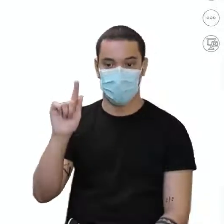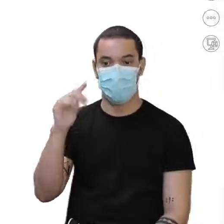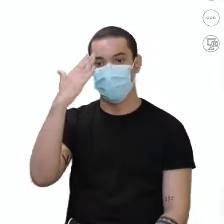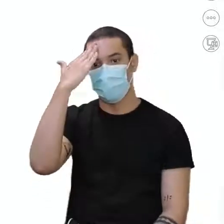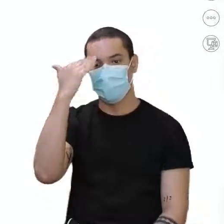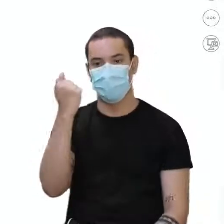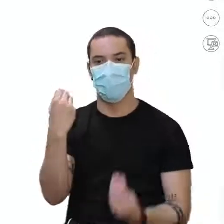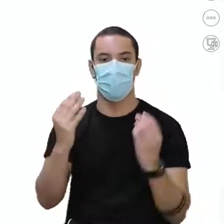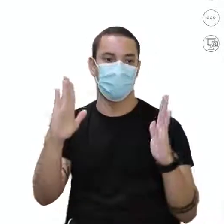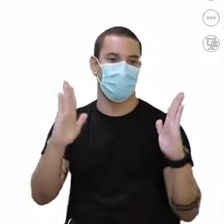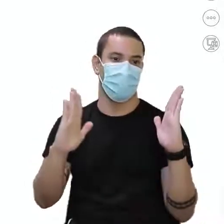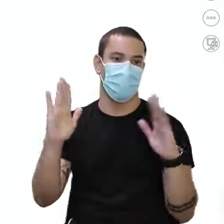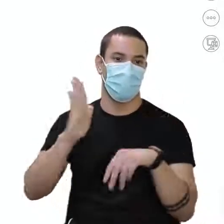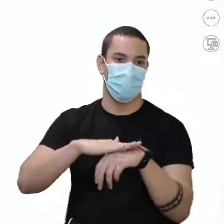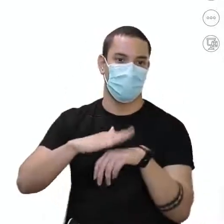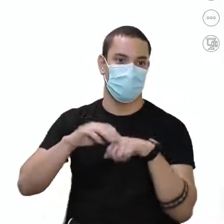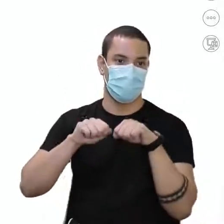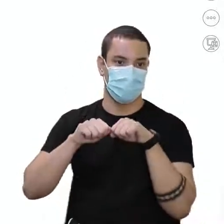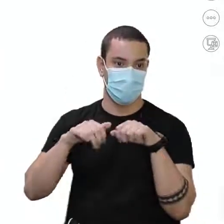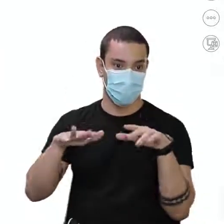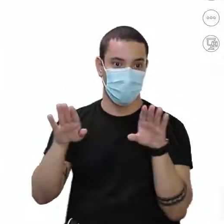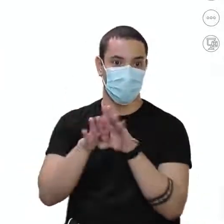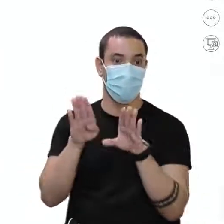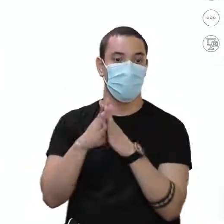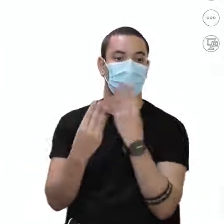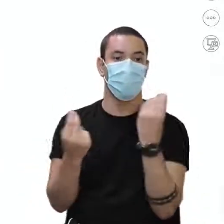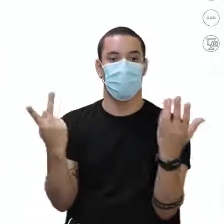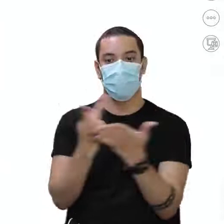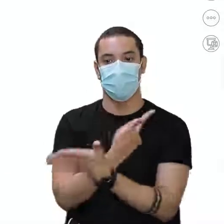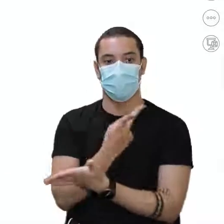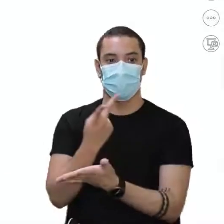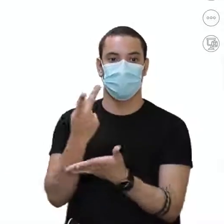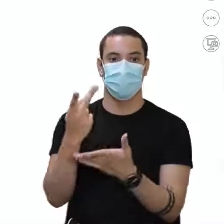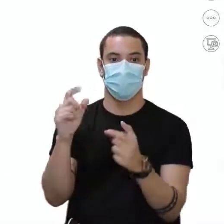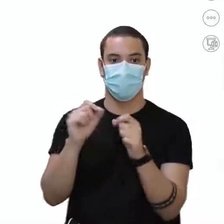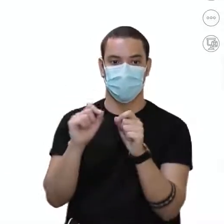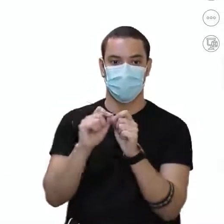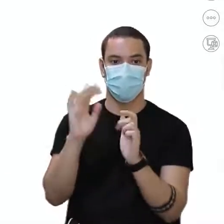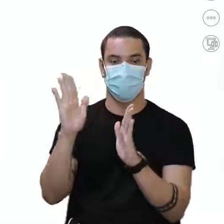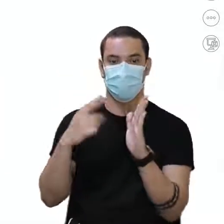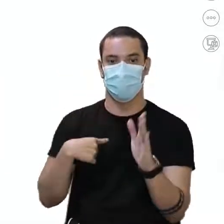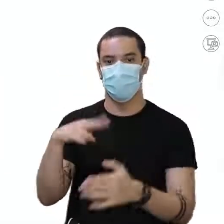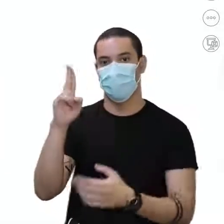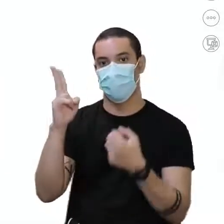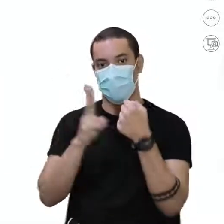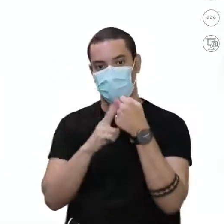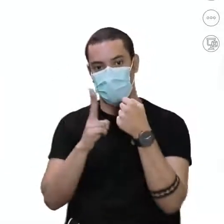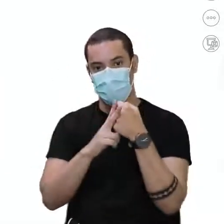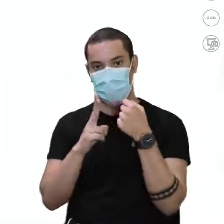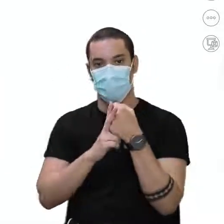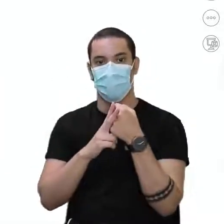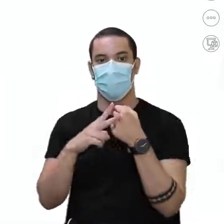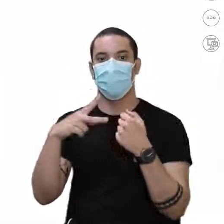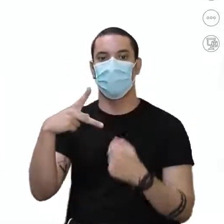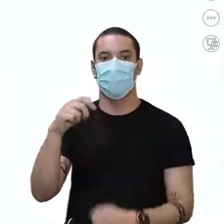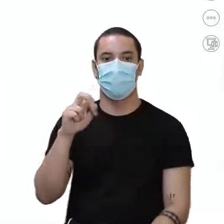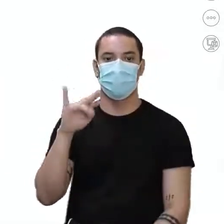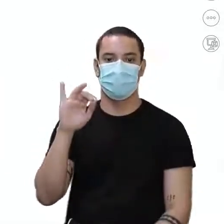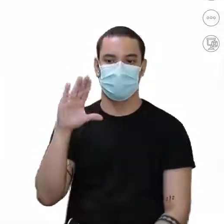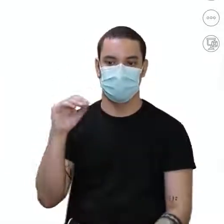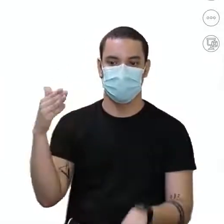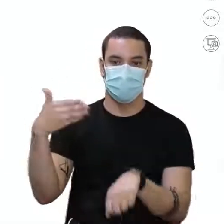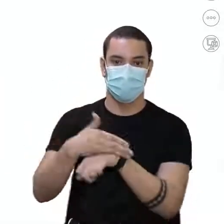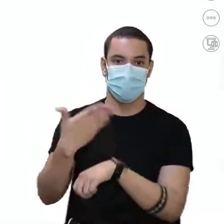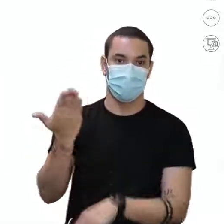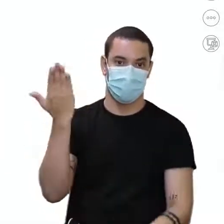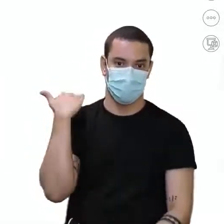de uma ação, aqui a duração de uma atividade. Vamos usar ainda o meu verbo no particípio passado, mas dessa vez só o